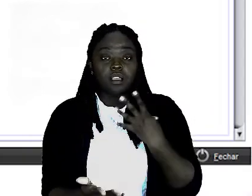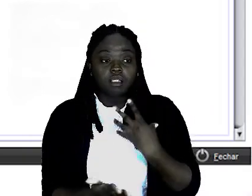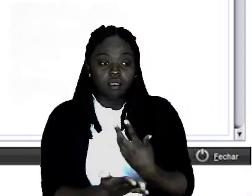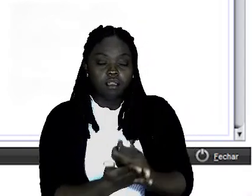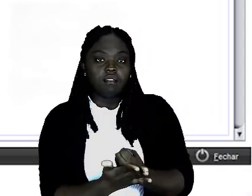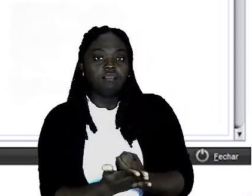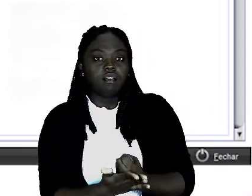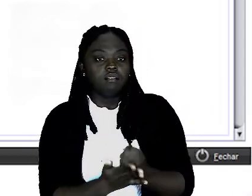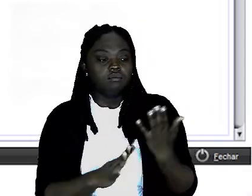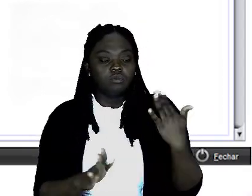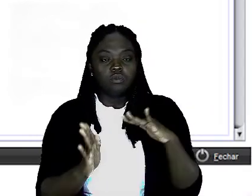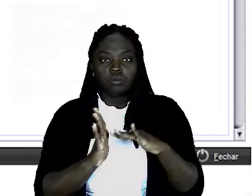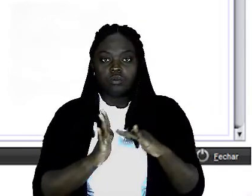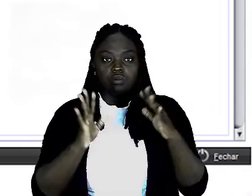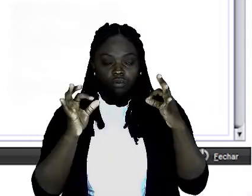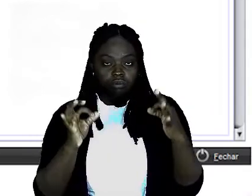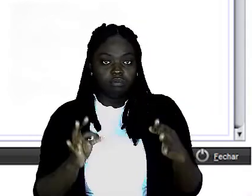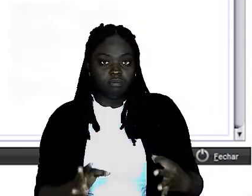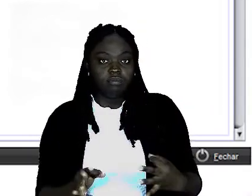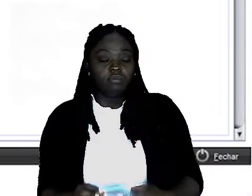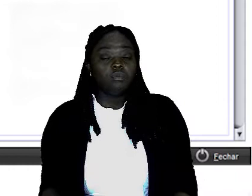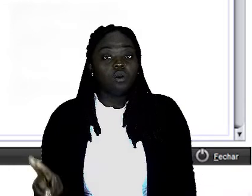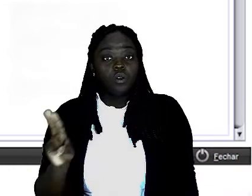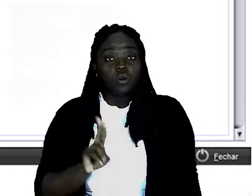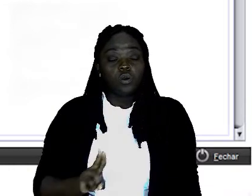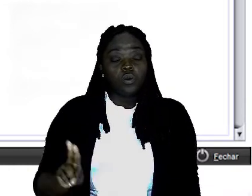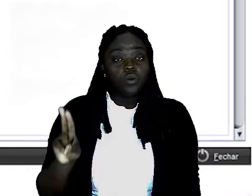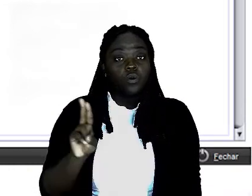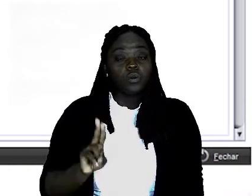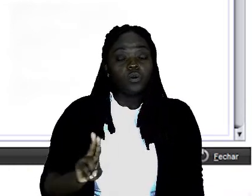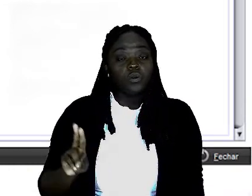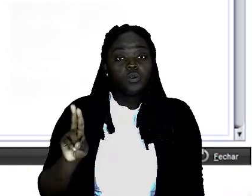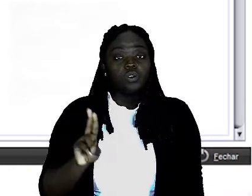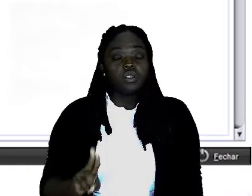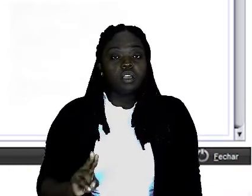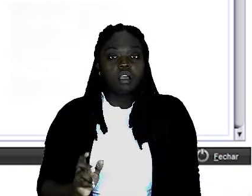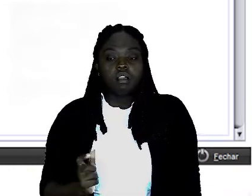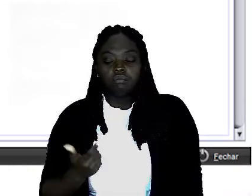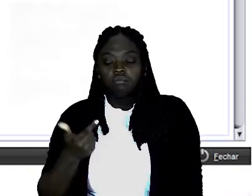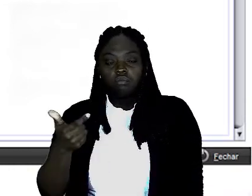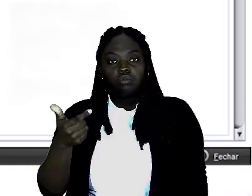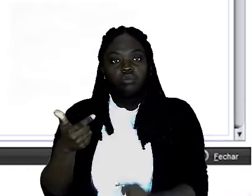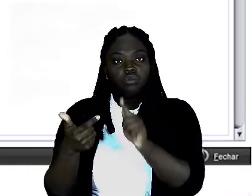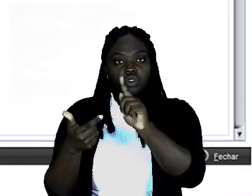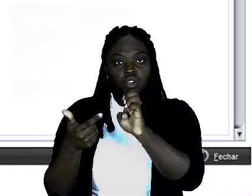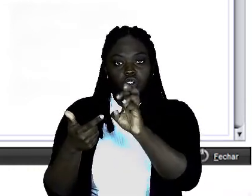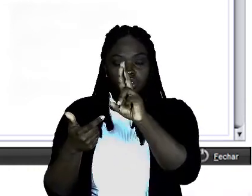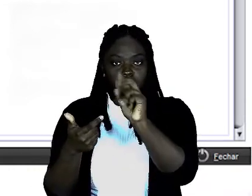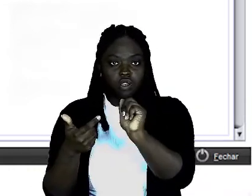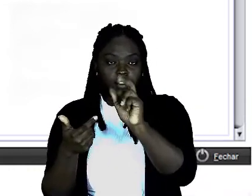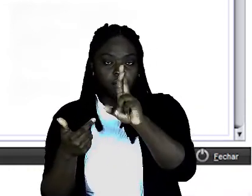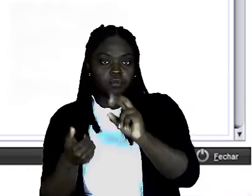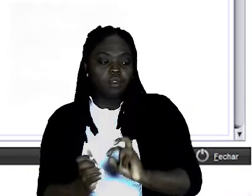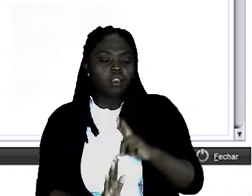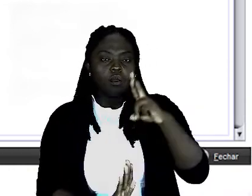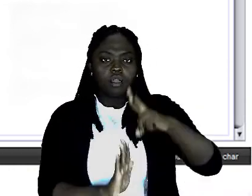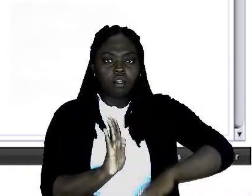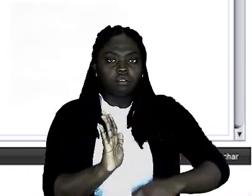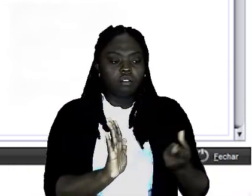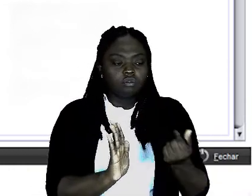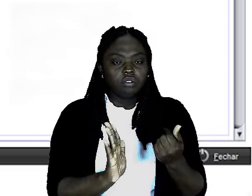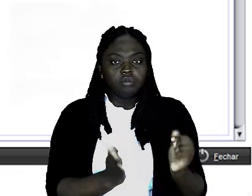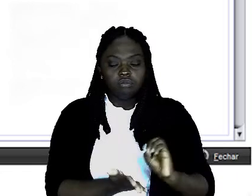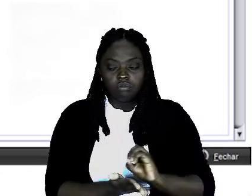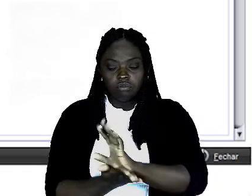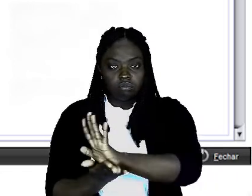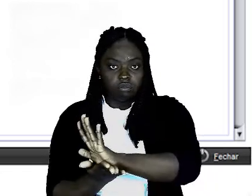dados com sucesso, utilize a funcionalidade Gerar, Enviar Relatório Financeiro